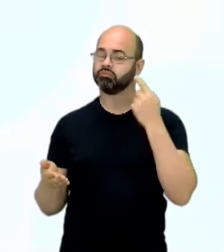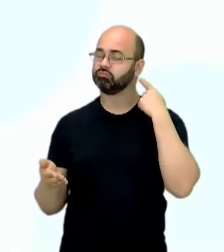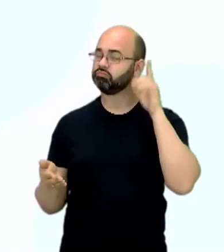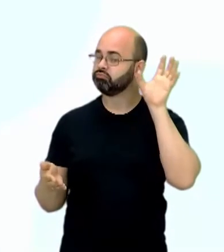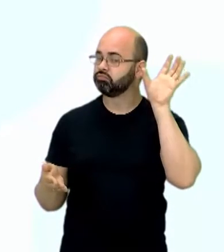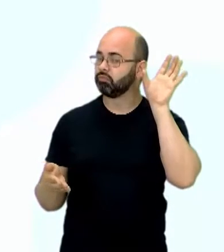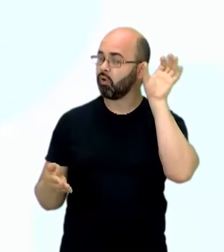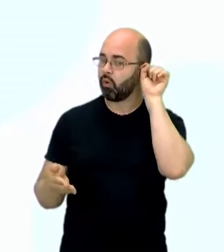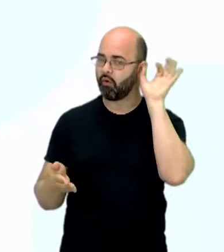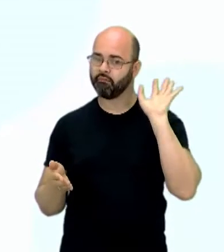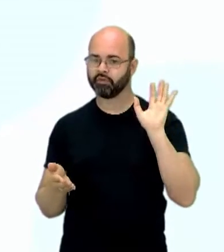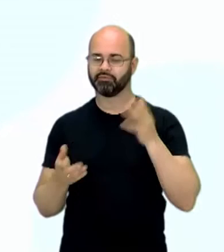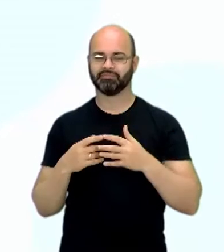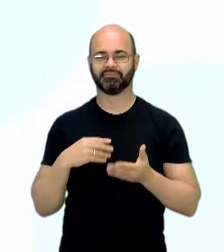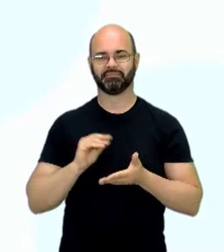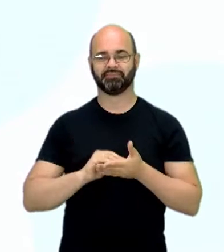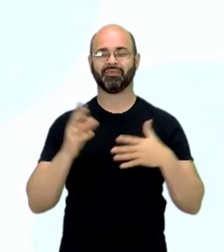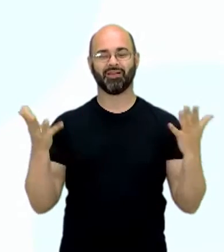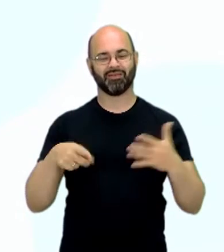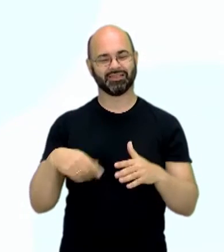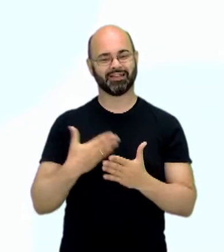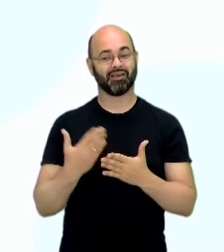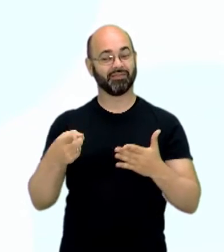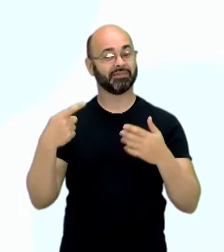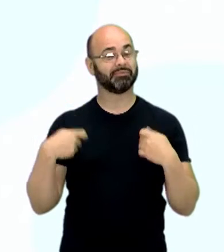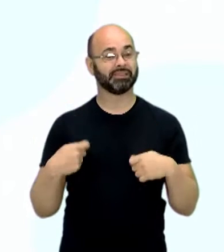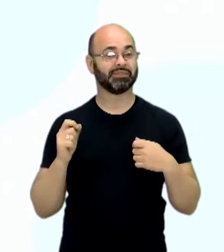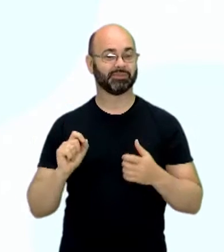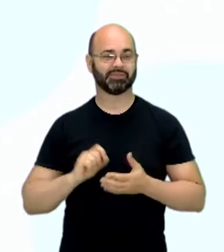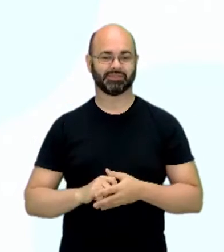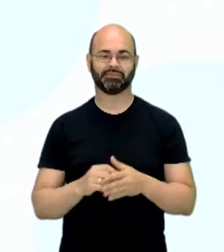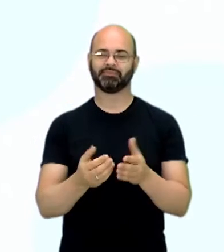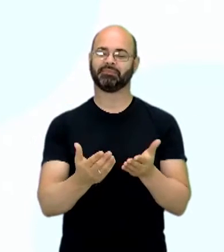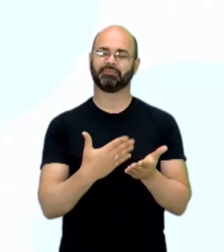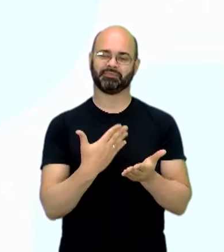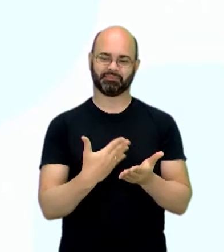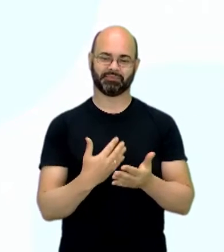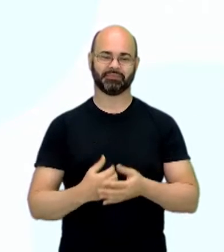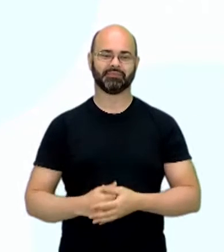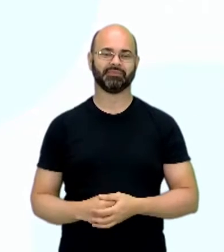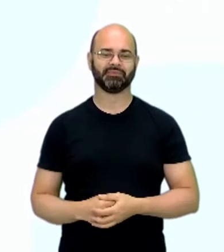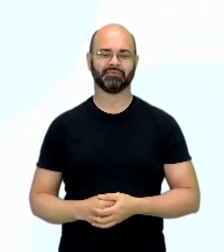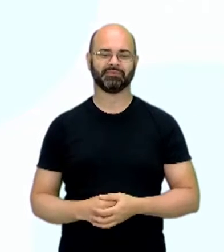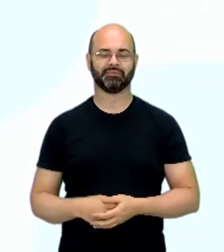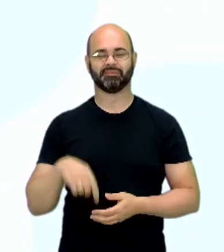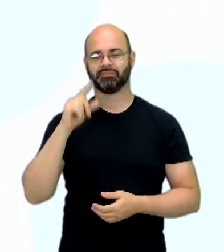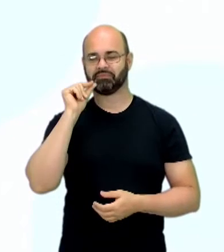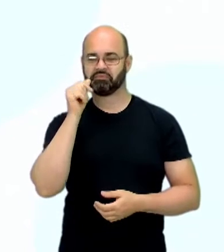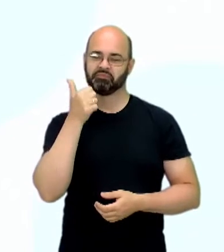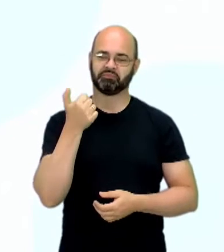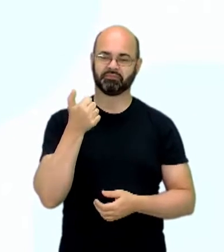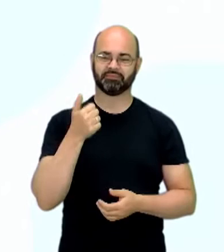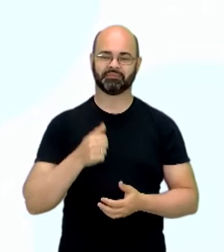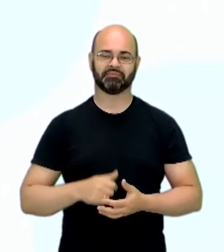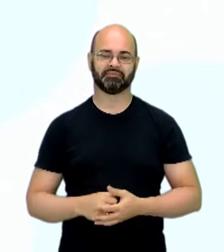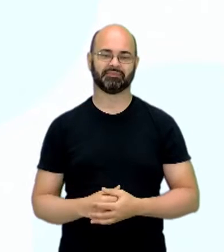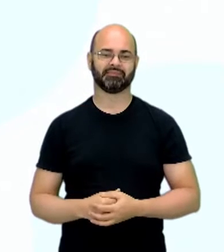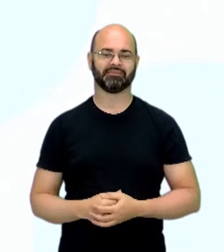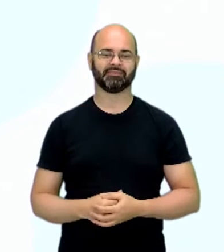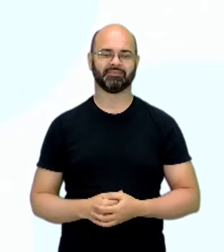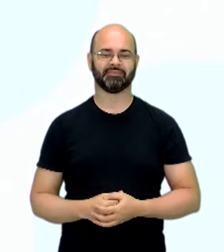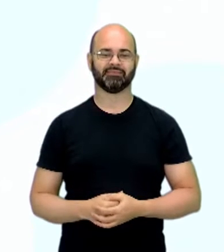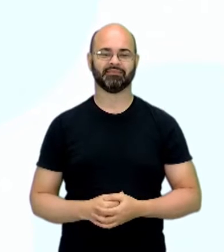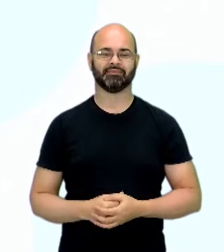this class you will need, para a aula de hoje você precisará de your notebook, o seu caderno, a pen or a pencil, uma caneta ou